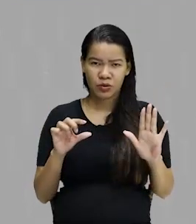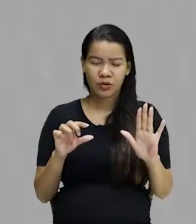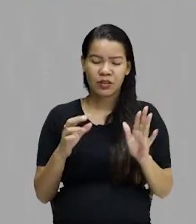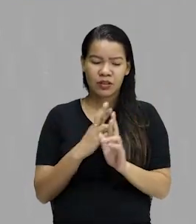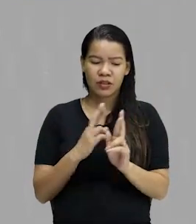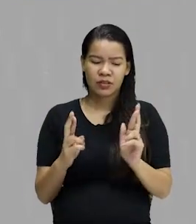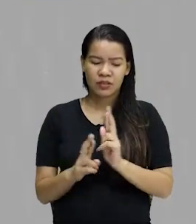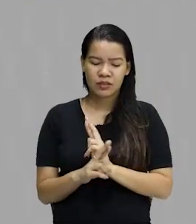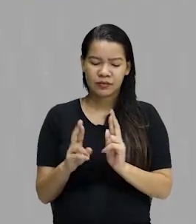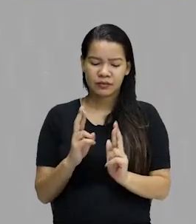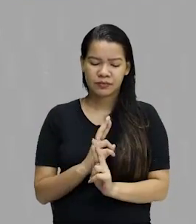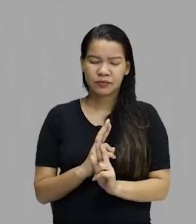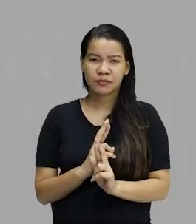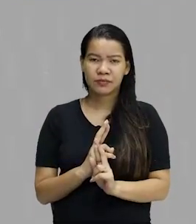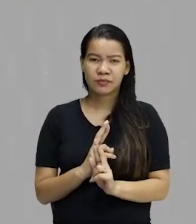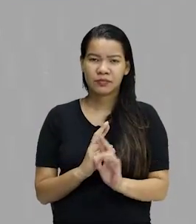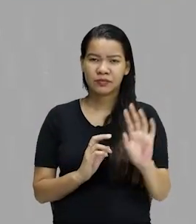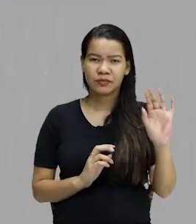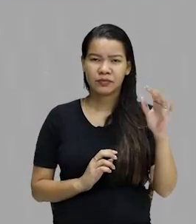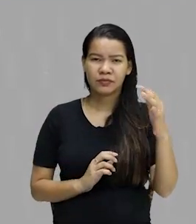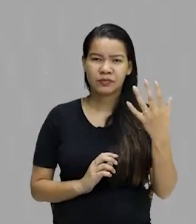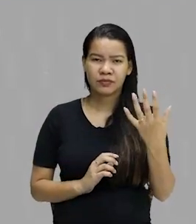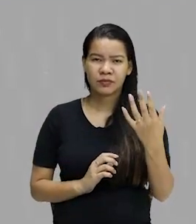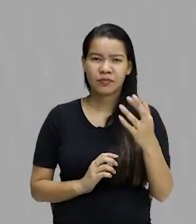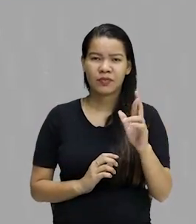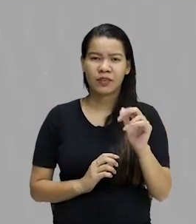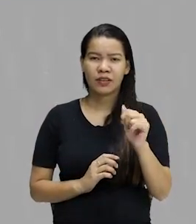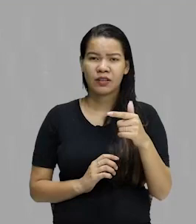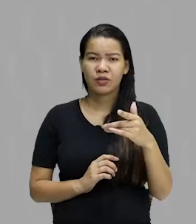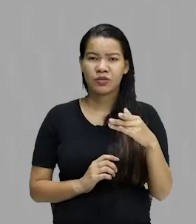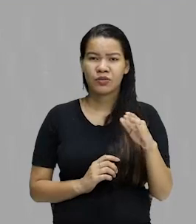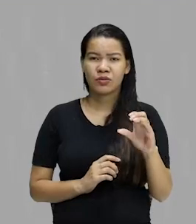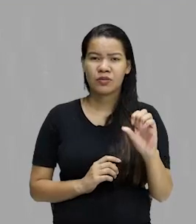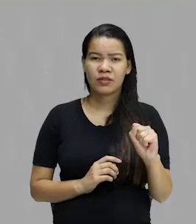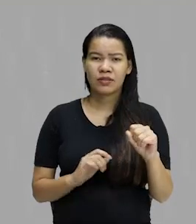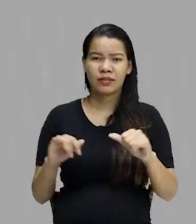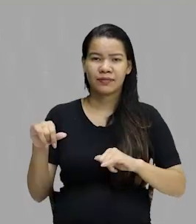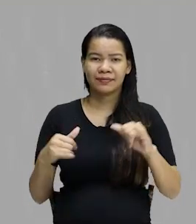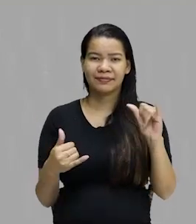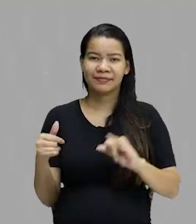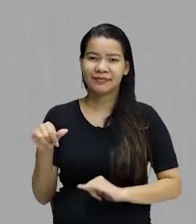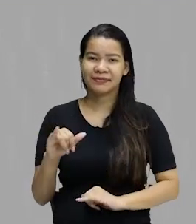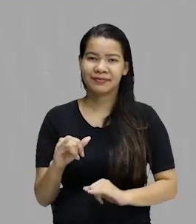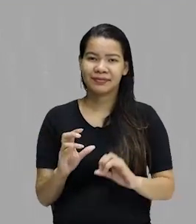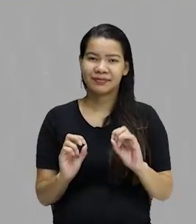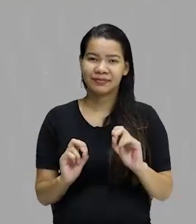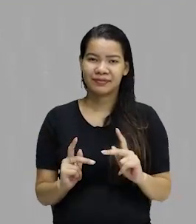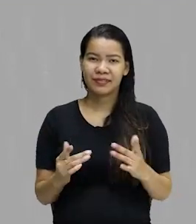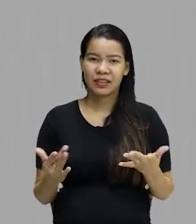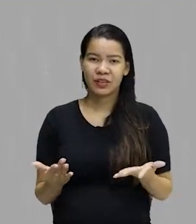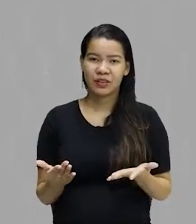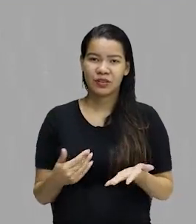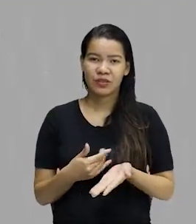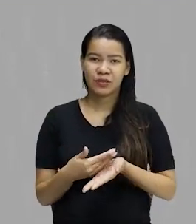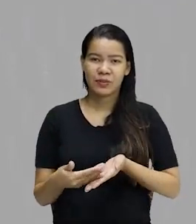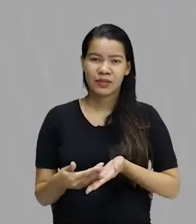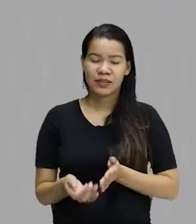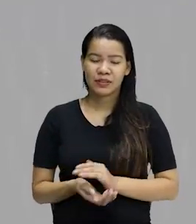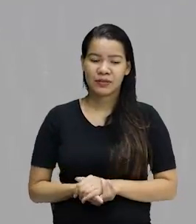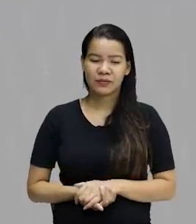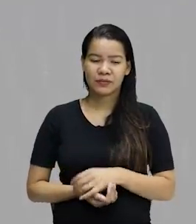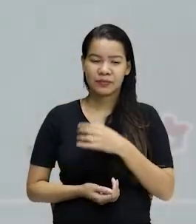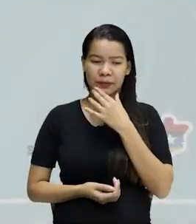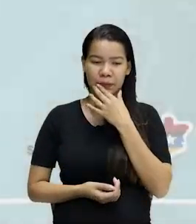às condições de ocorrência das reações químicas. Show de bola? Então vamos começar, turminha.